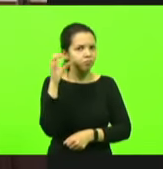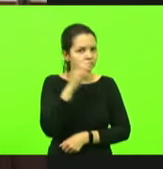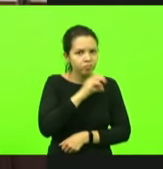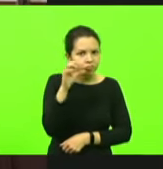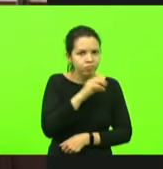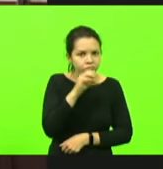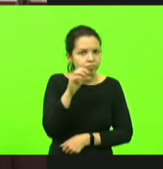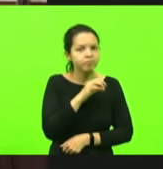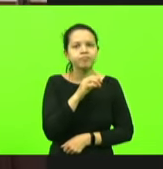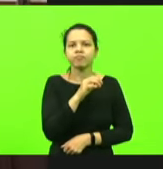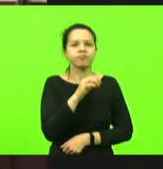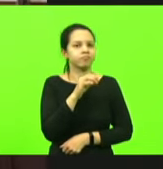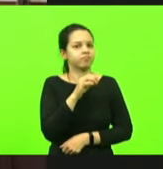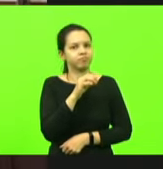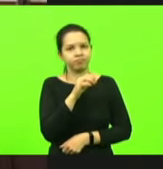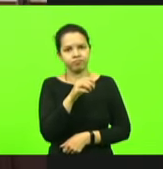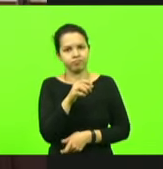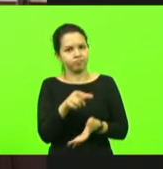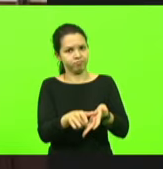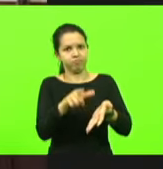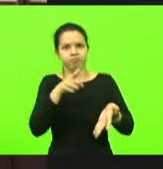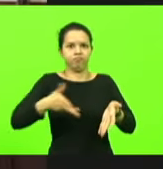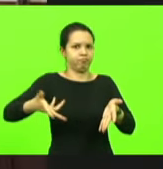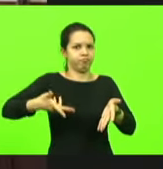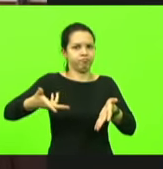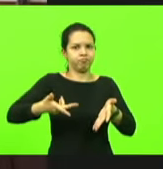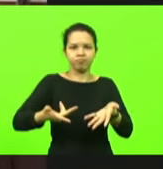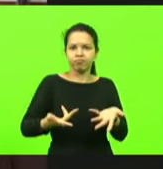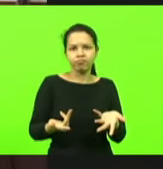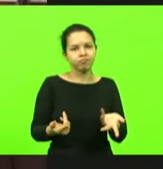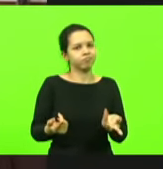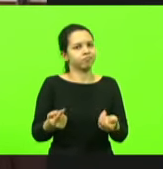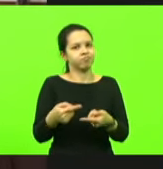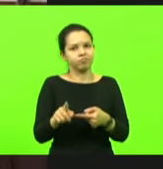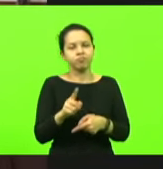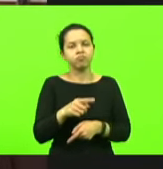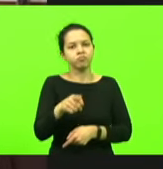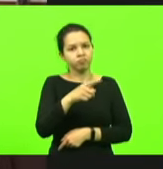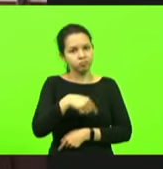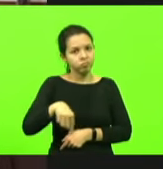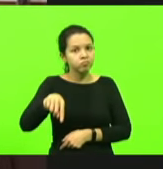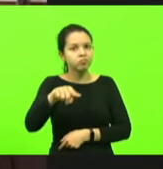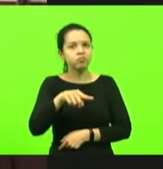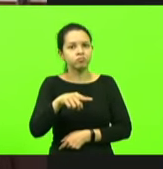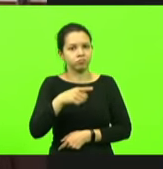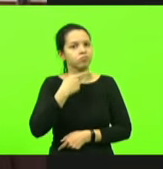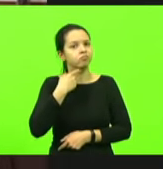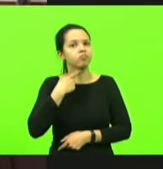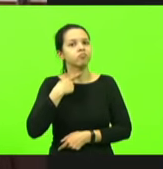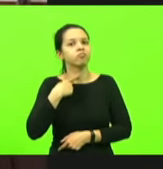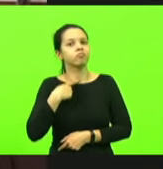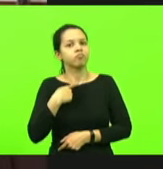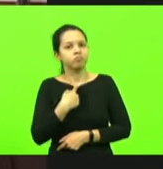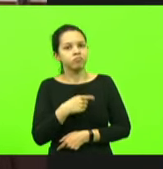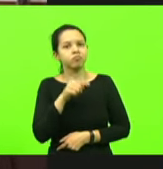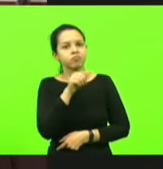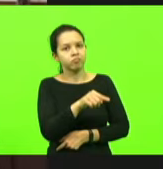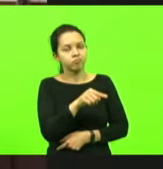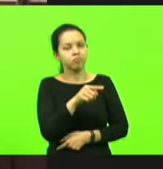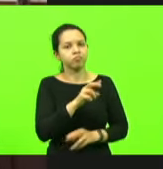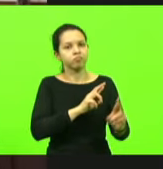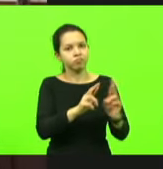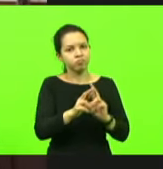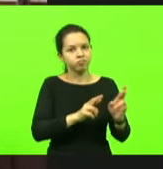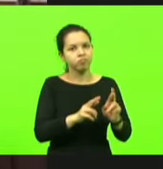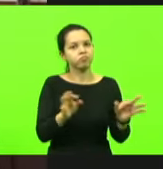seja entregue com maior celeridade, que era o que todos desejamos, né? Com a 470,